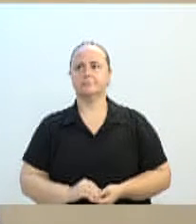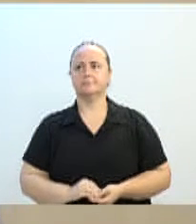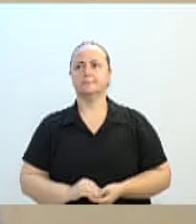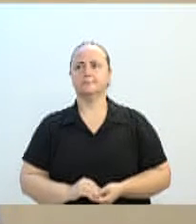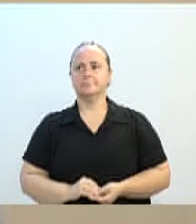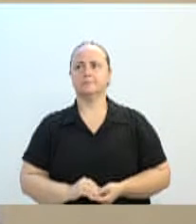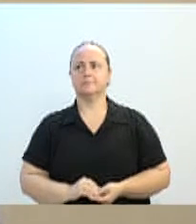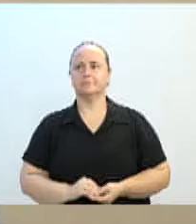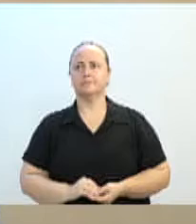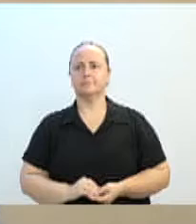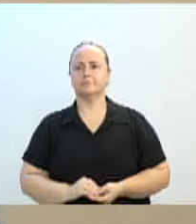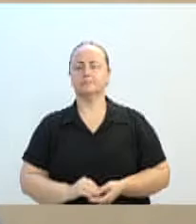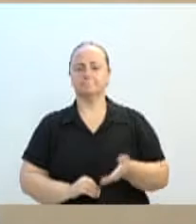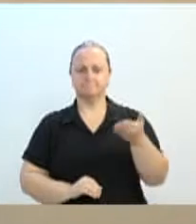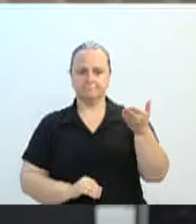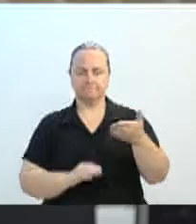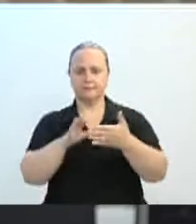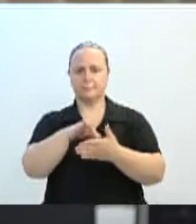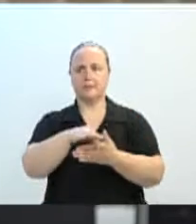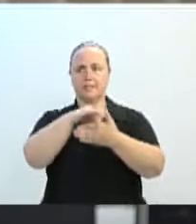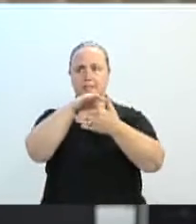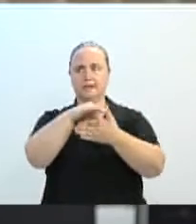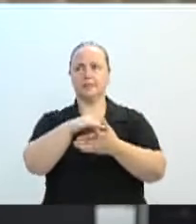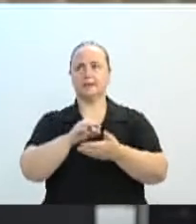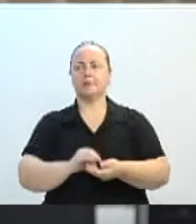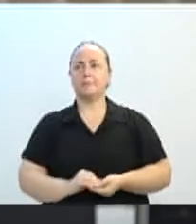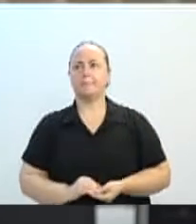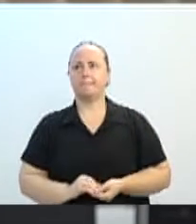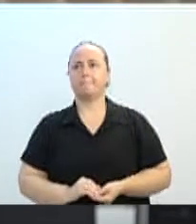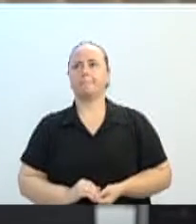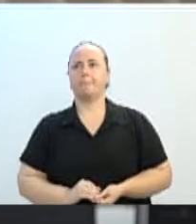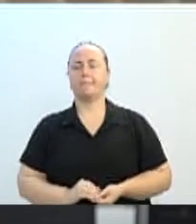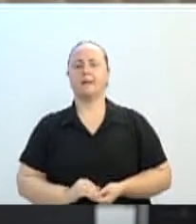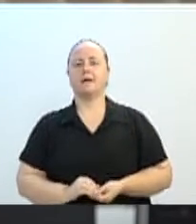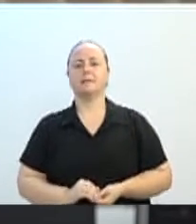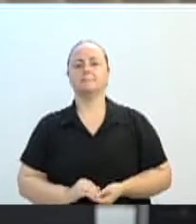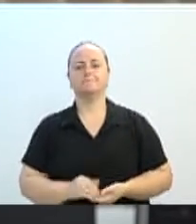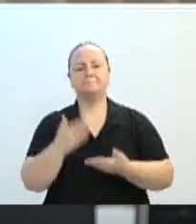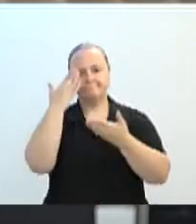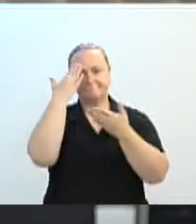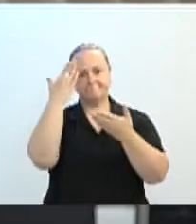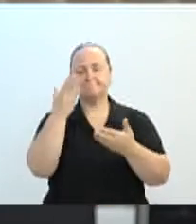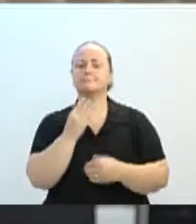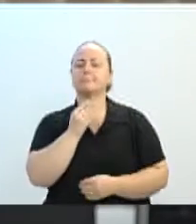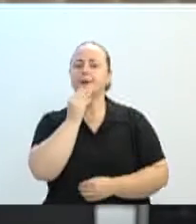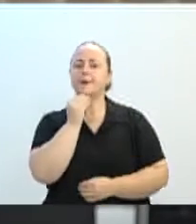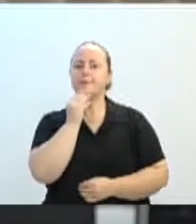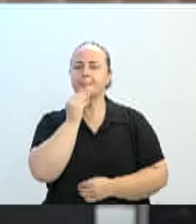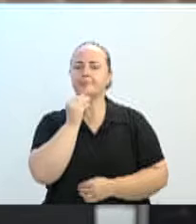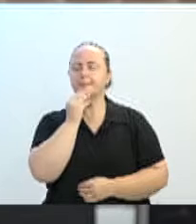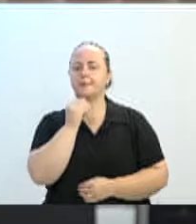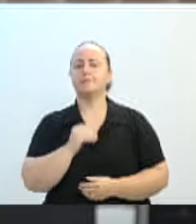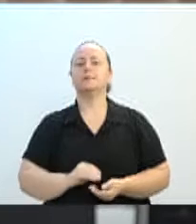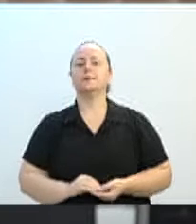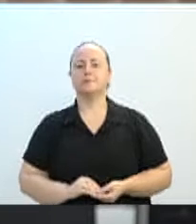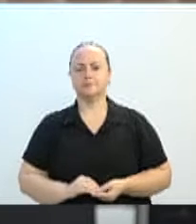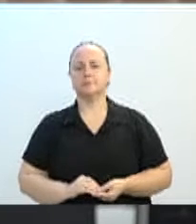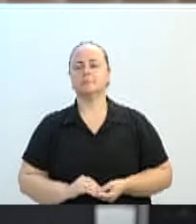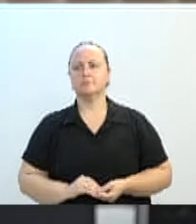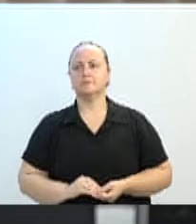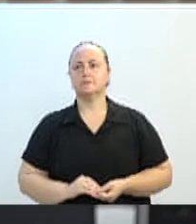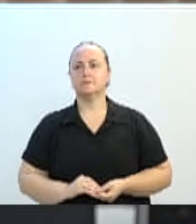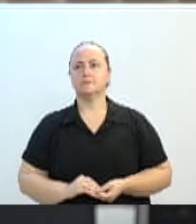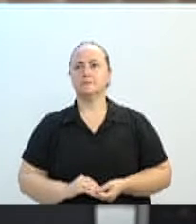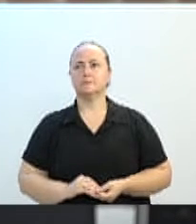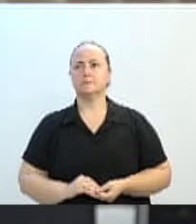vereadores governo parcelas aí obrigado Vereador Bruno pelo a parte dizer que vossa excelência' traz um tema